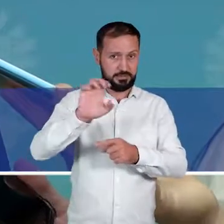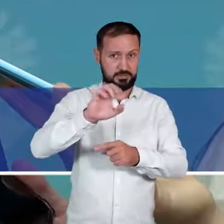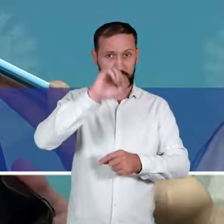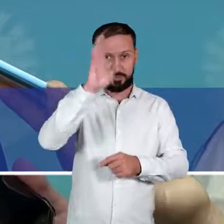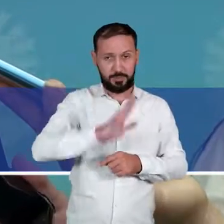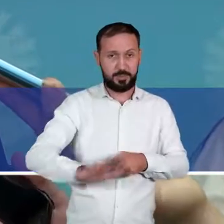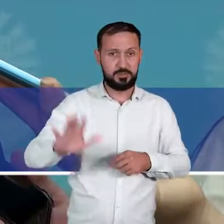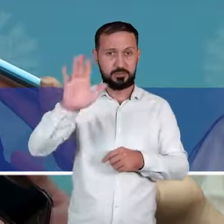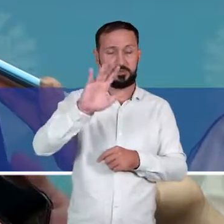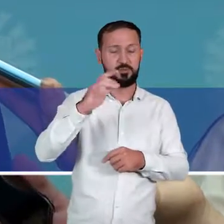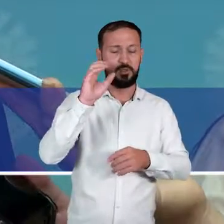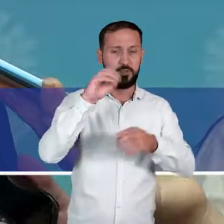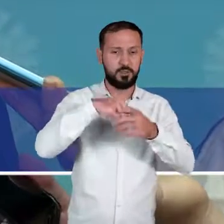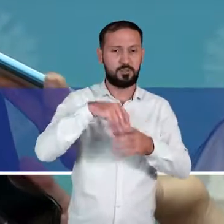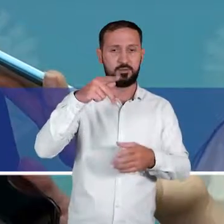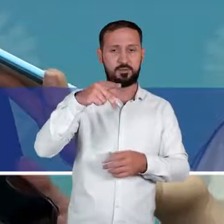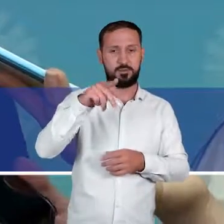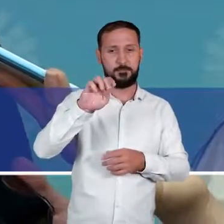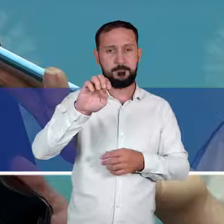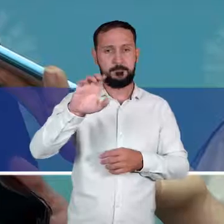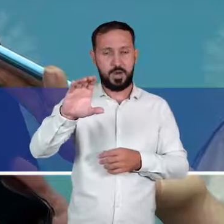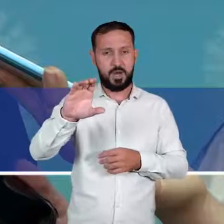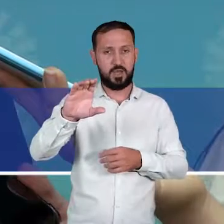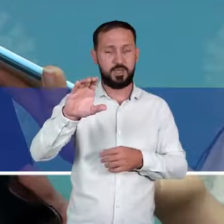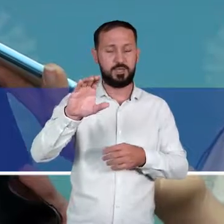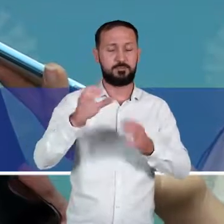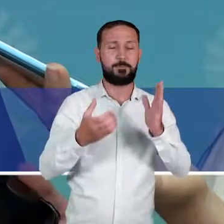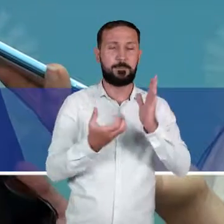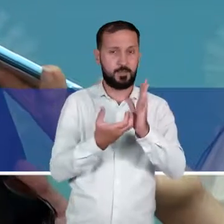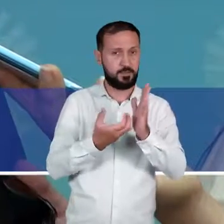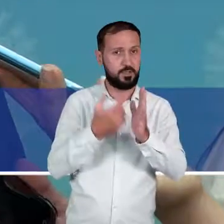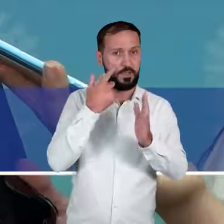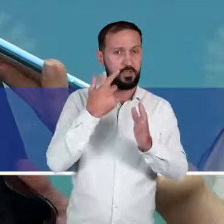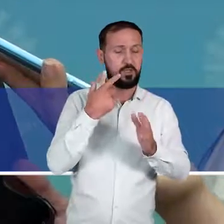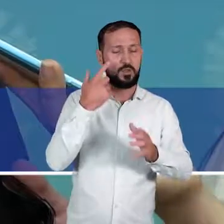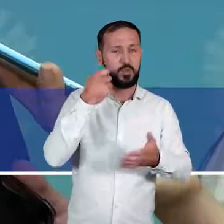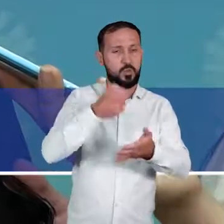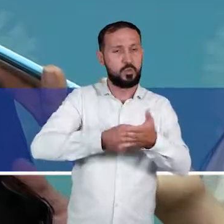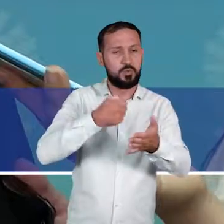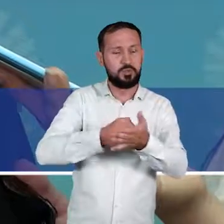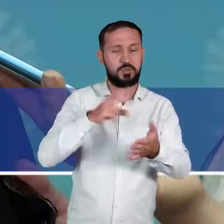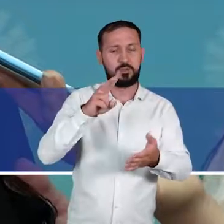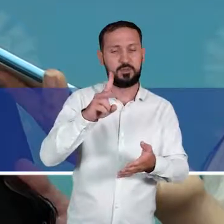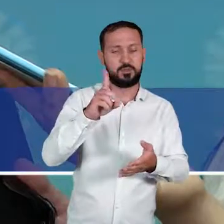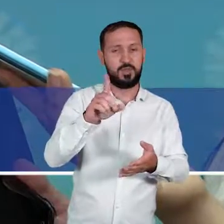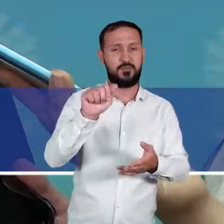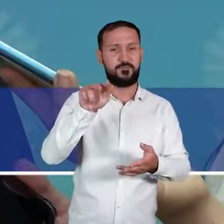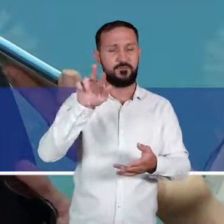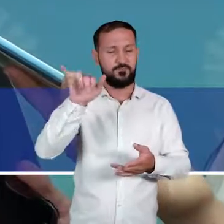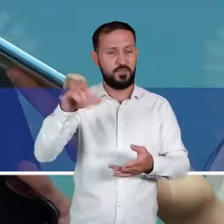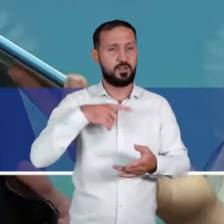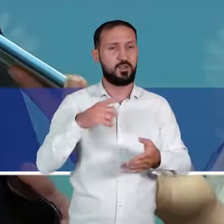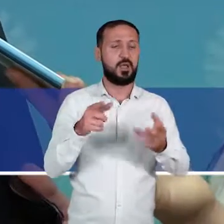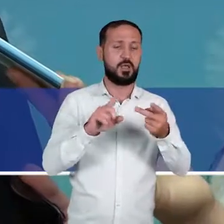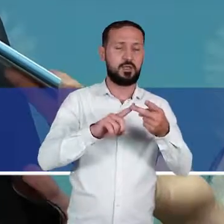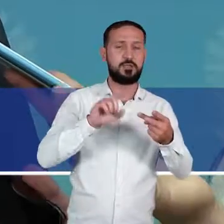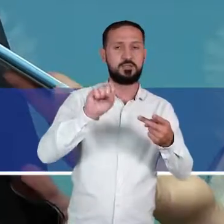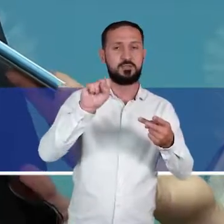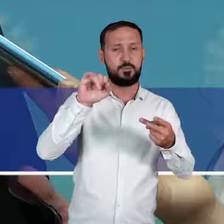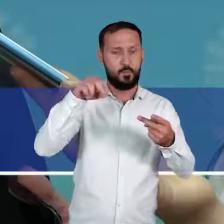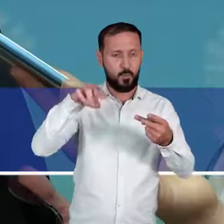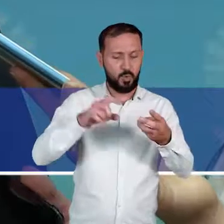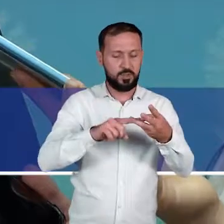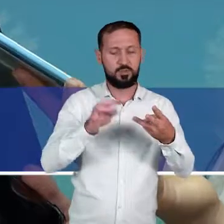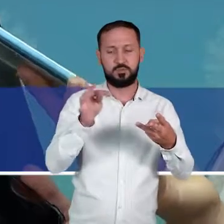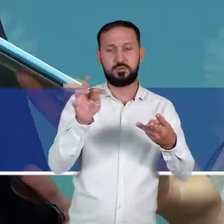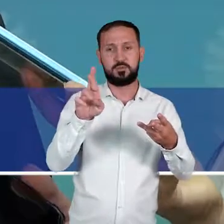Brasil, nesta PEC proposta pelo Senado Federal, e aí o senador Davi Alcolumbre, senadora Simone Tebet, senador